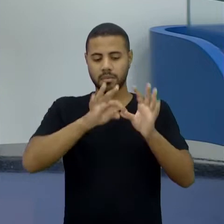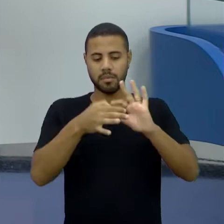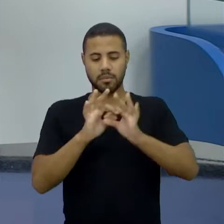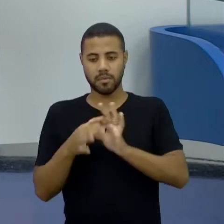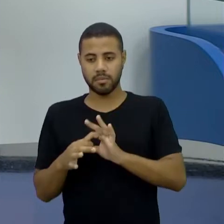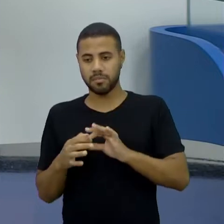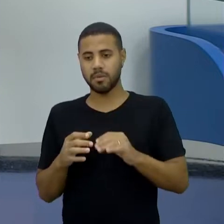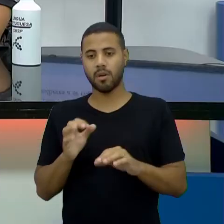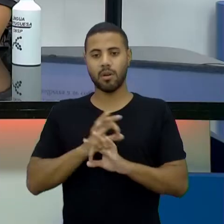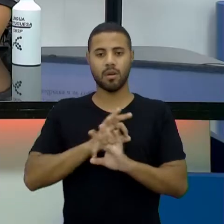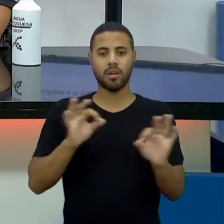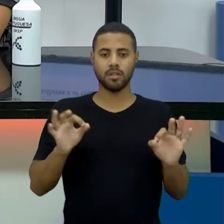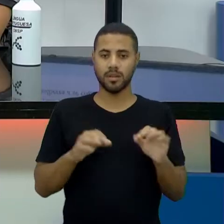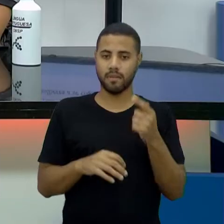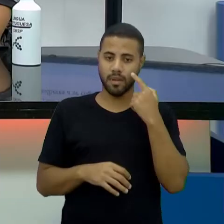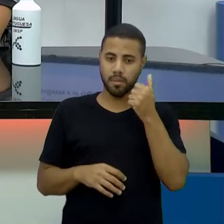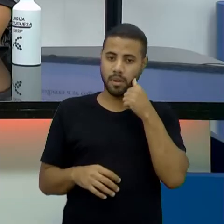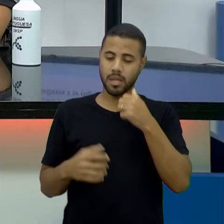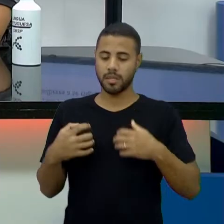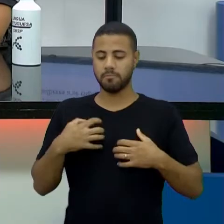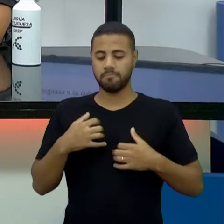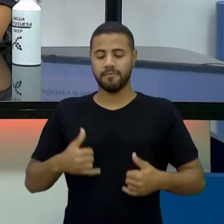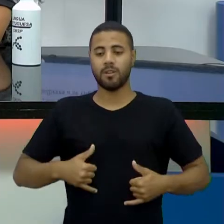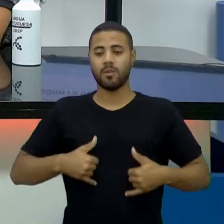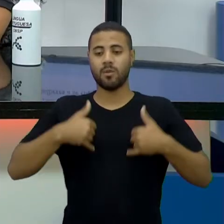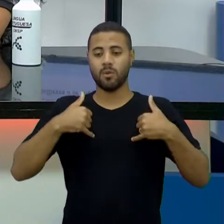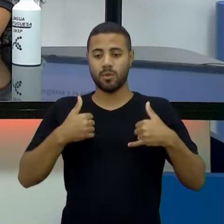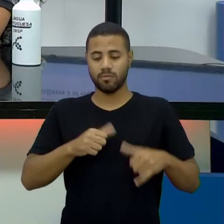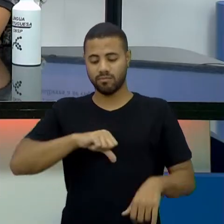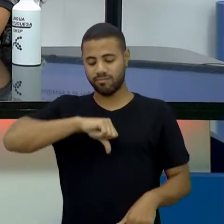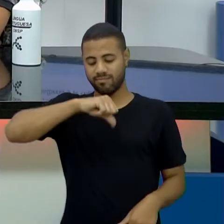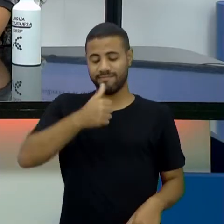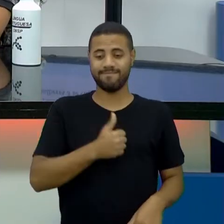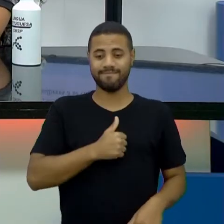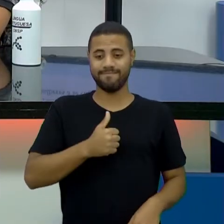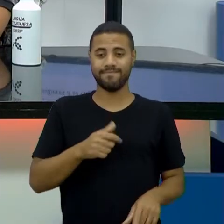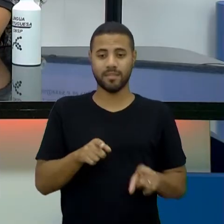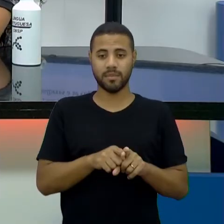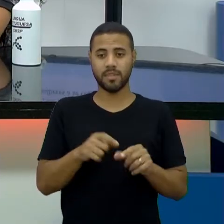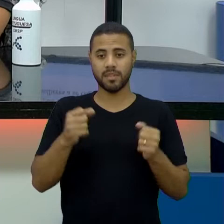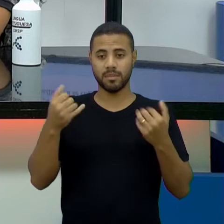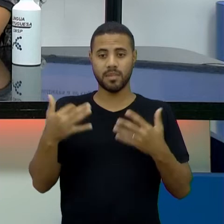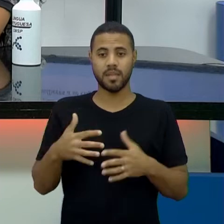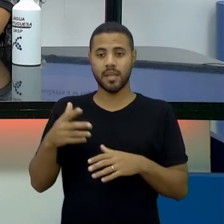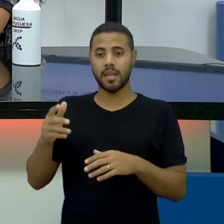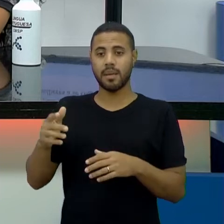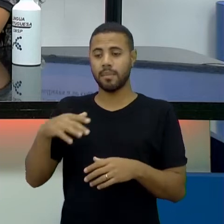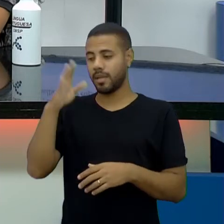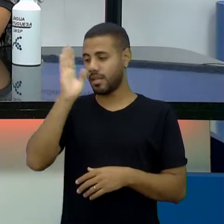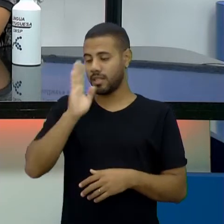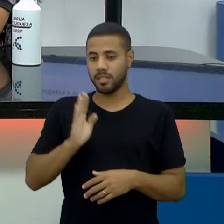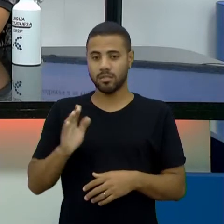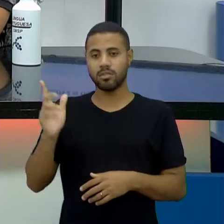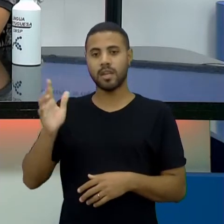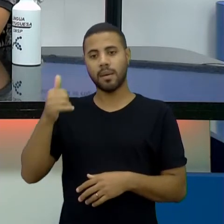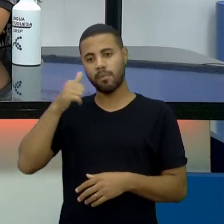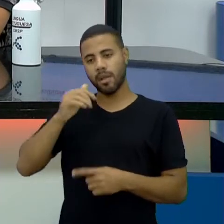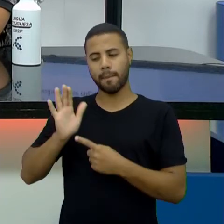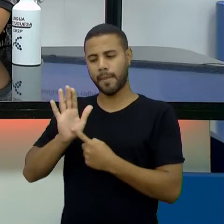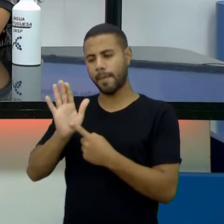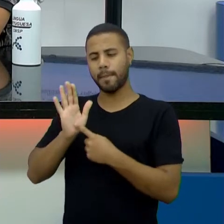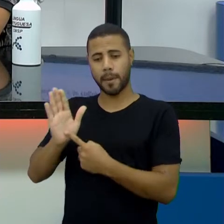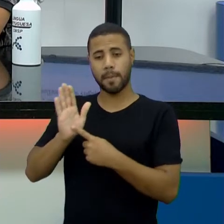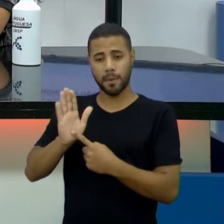coisa sensacional. Você acha que as mulheres aí se sentiram representadas? Eu tô falando em questão de Brasil, né? Porque se a gente for pensar em outros países, tem países que já tinham destaque de mulheres em quase